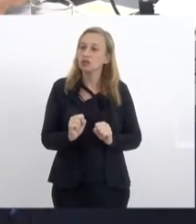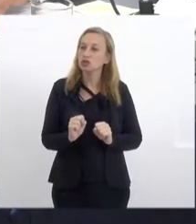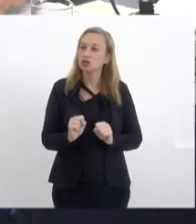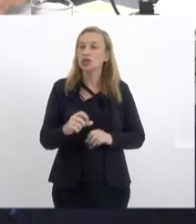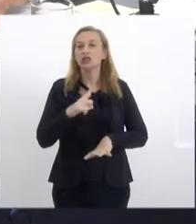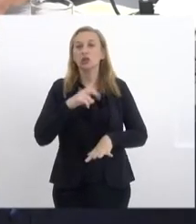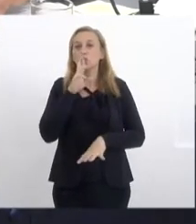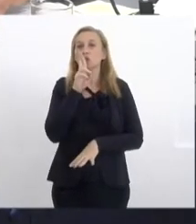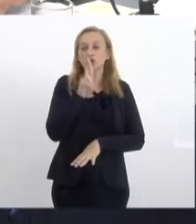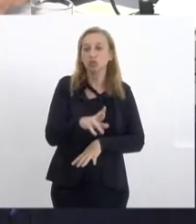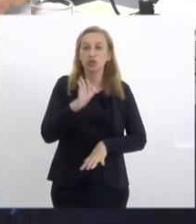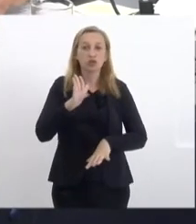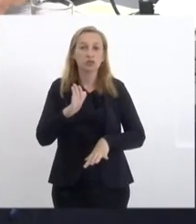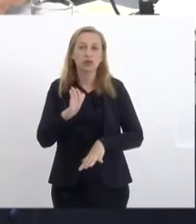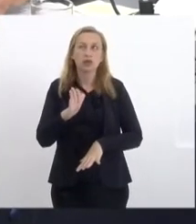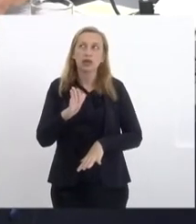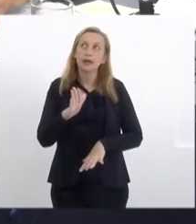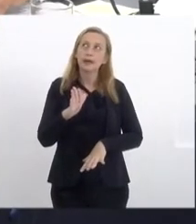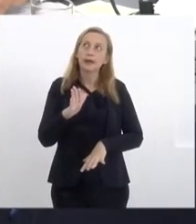obter um resultado mais